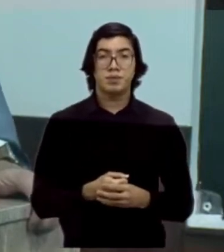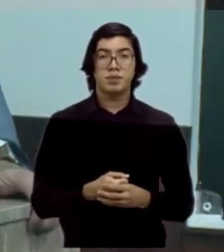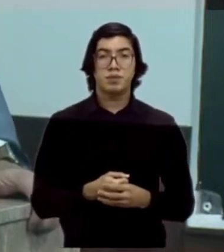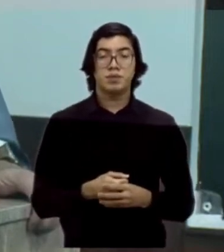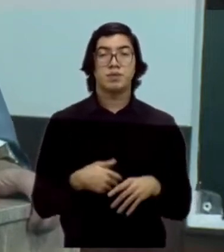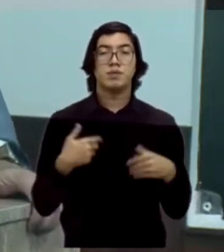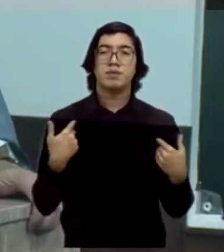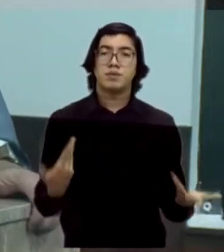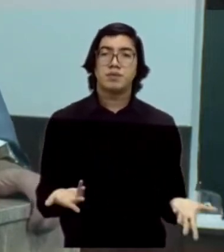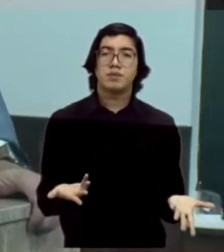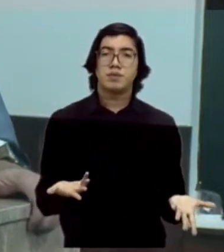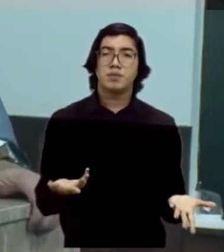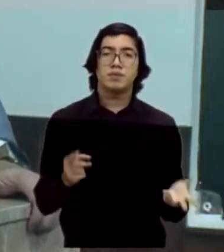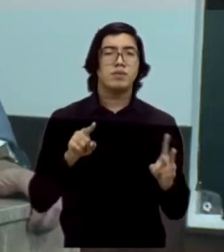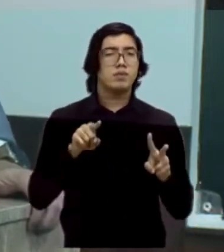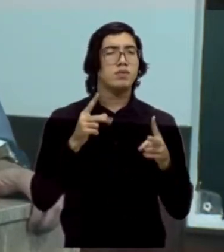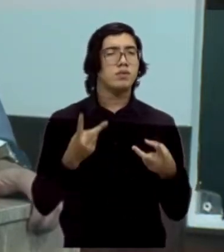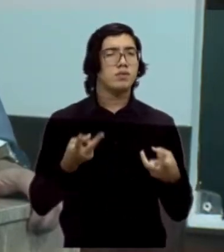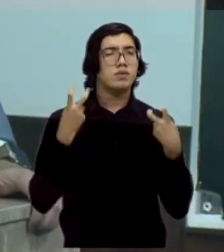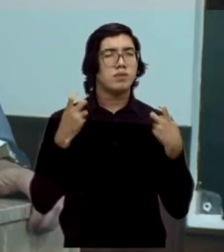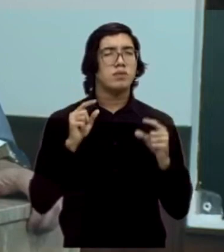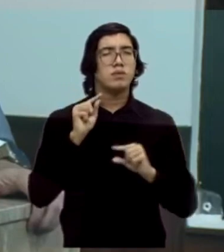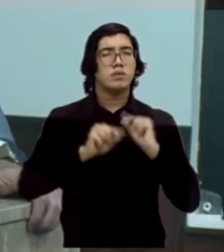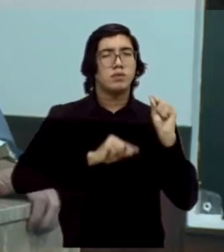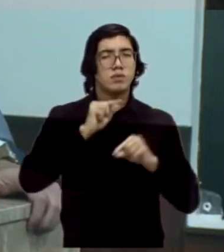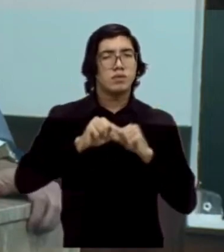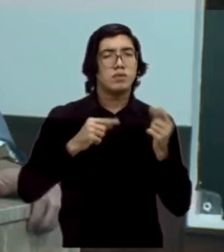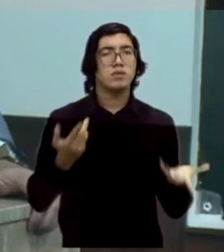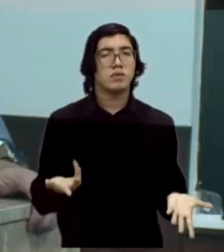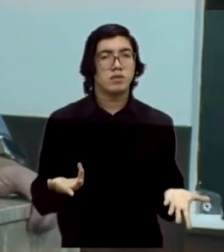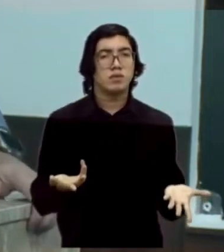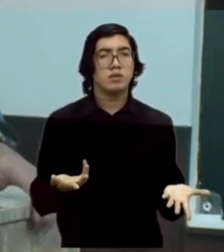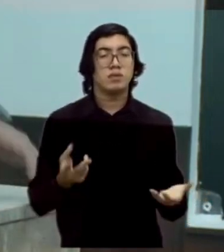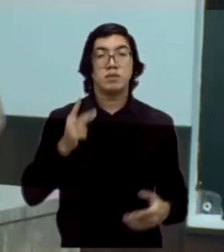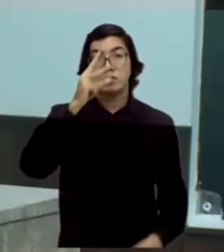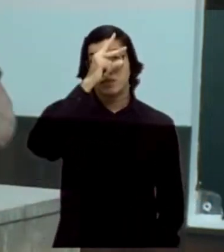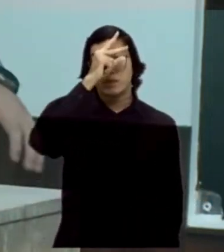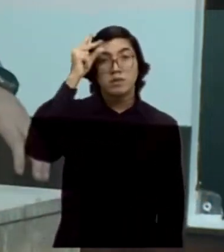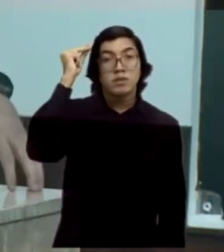está acontecendo? É reflexo de uma gestão que não tem diálogo.